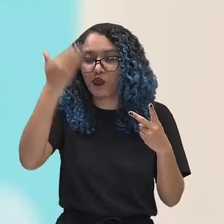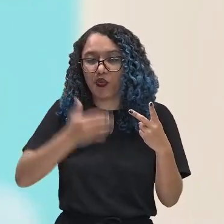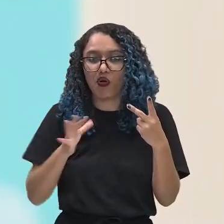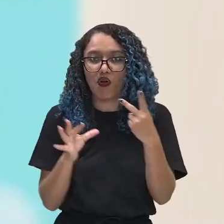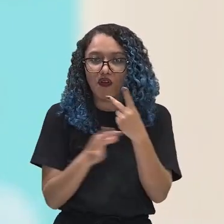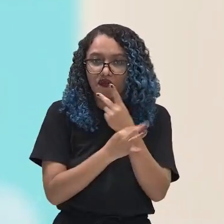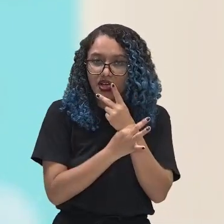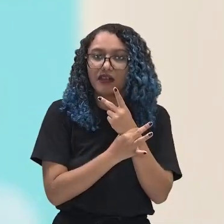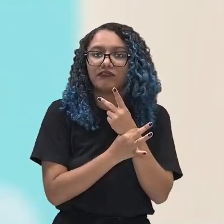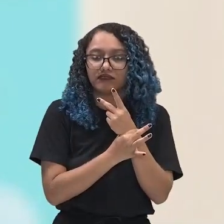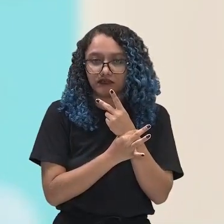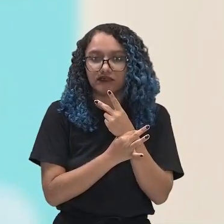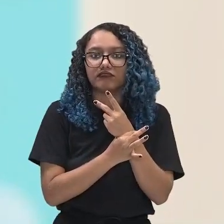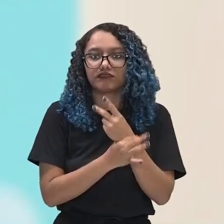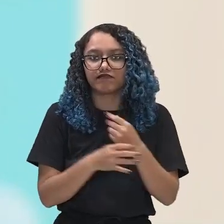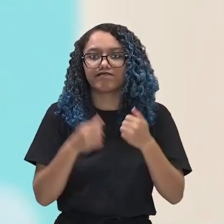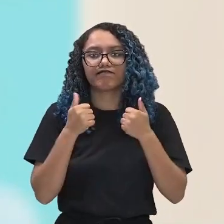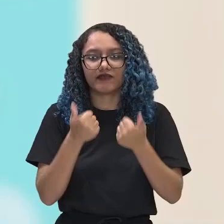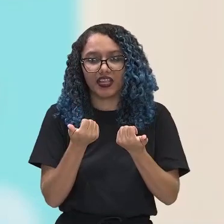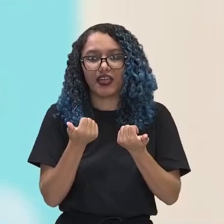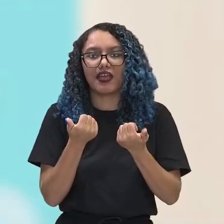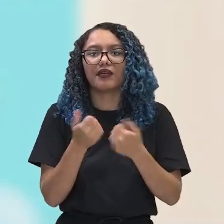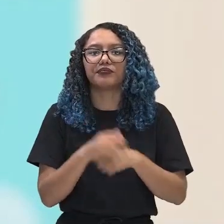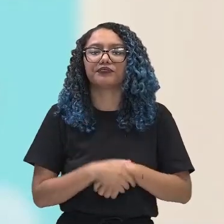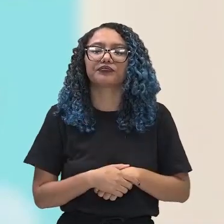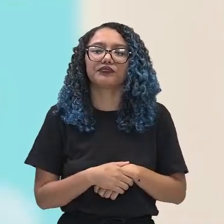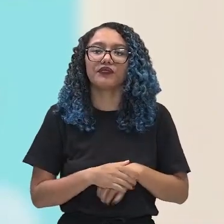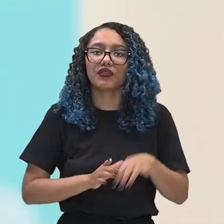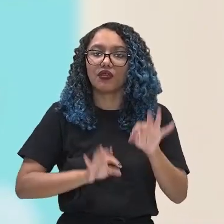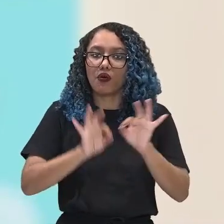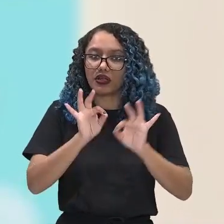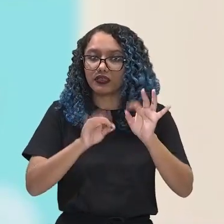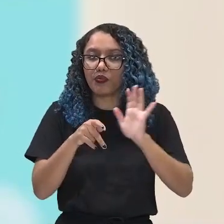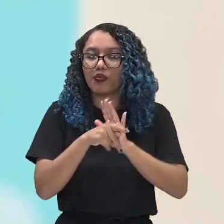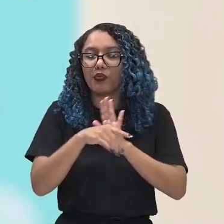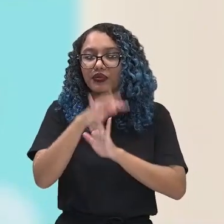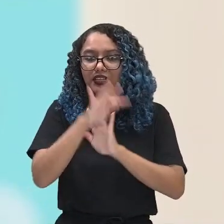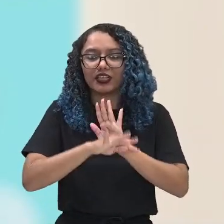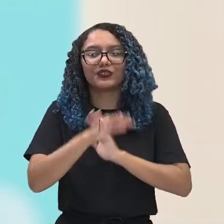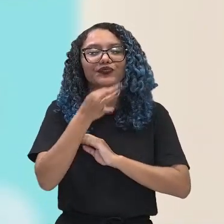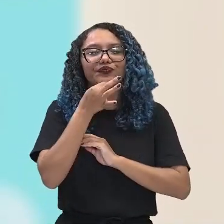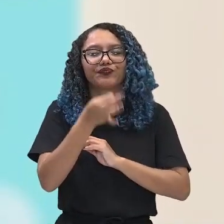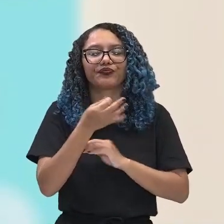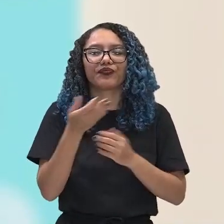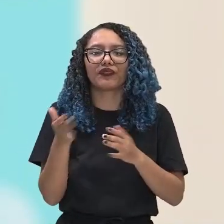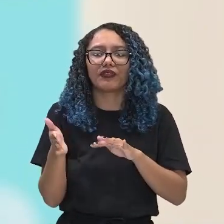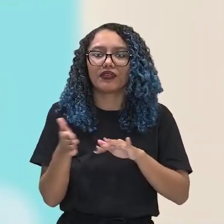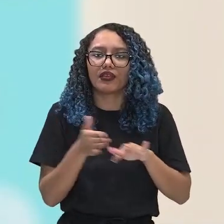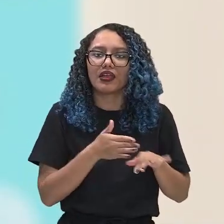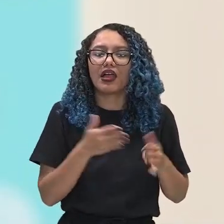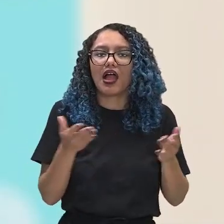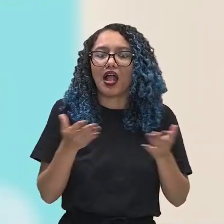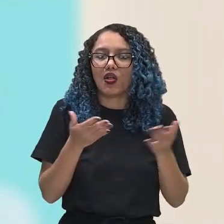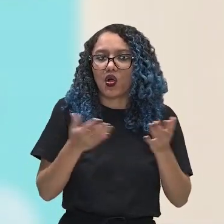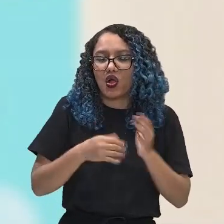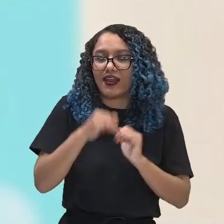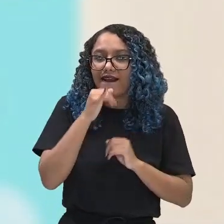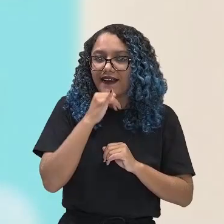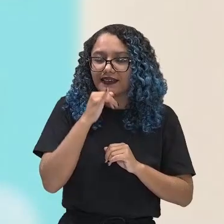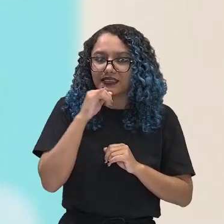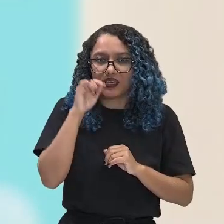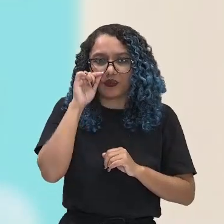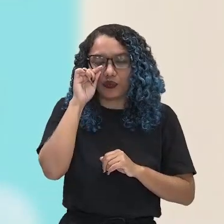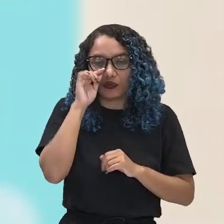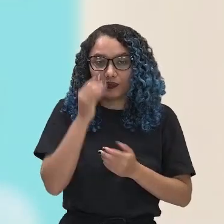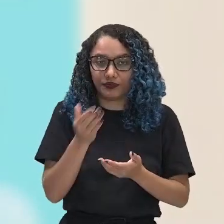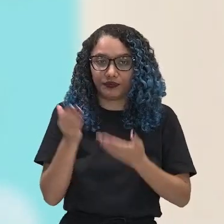Então, é assim que se constitui um texto argumentativo. Combinado? E aí eu trago agora um exemplo de um texto argumentativo. Acompanhe